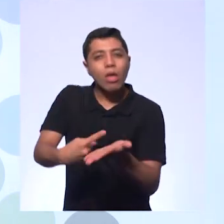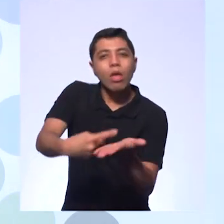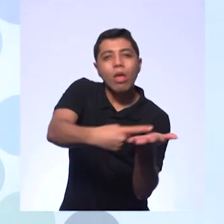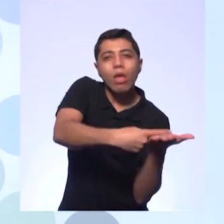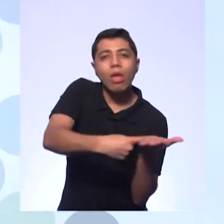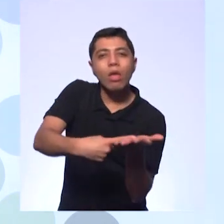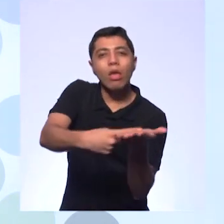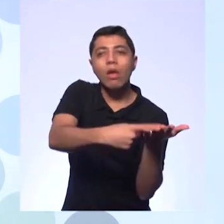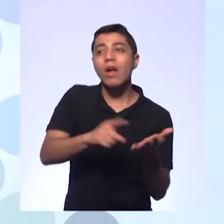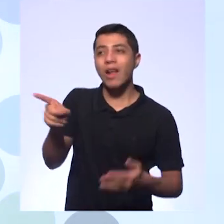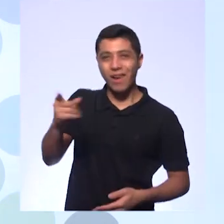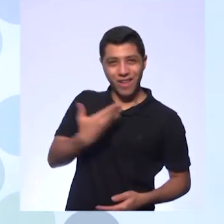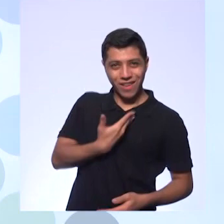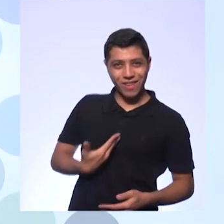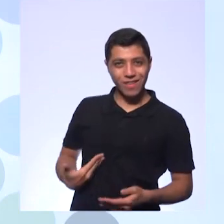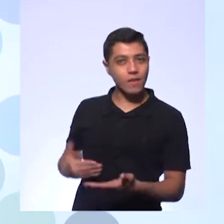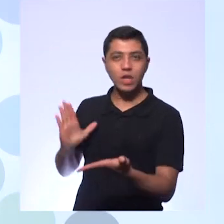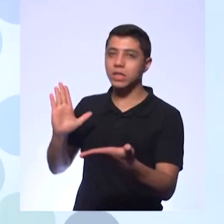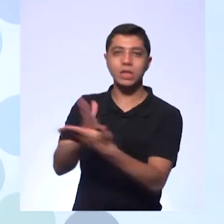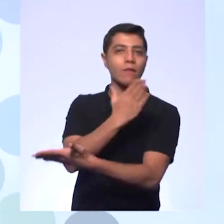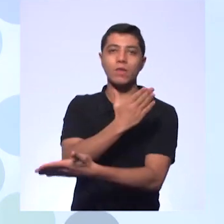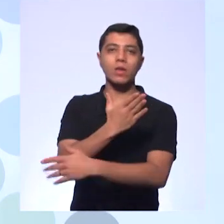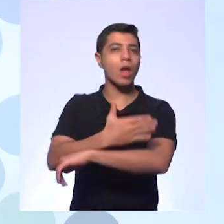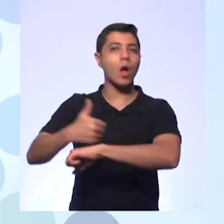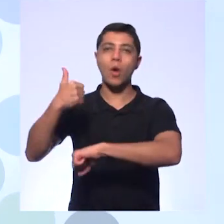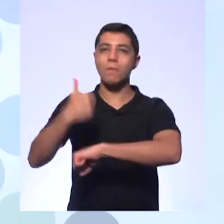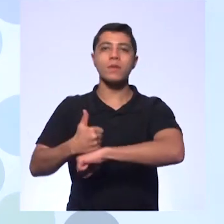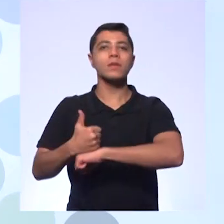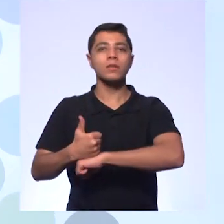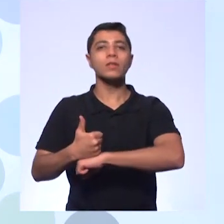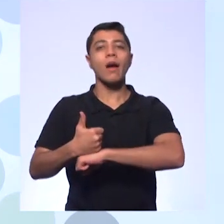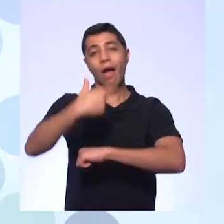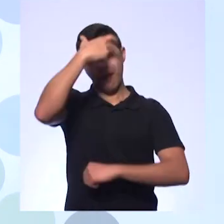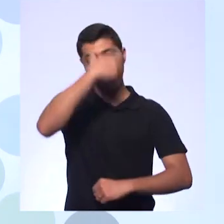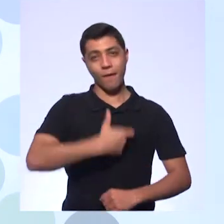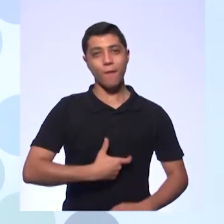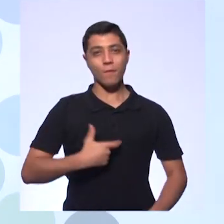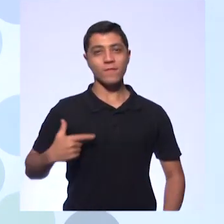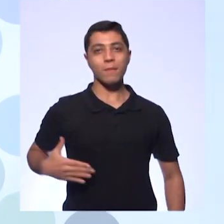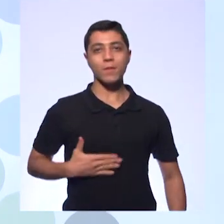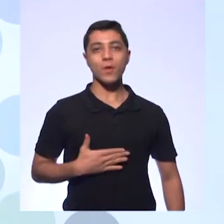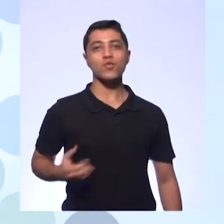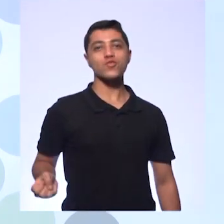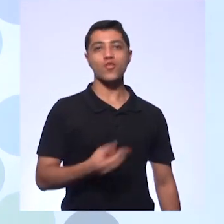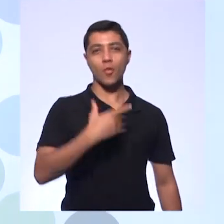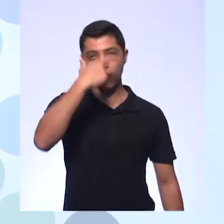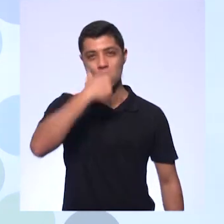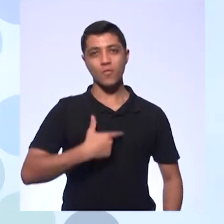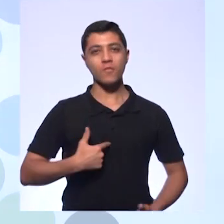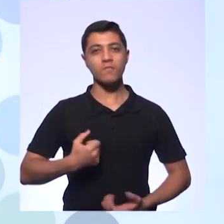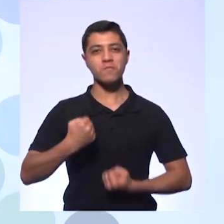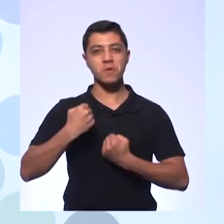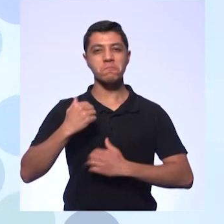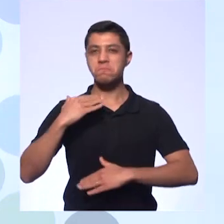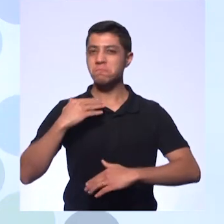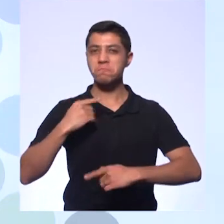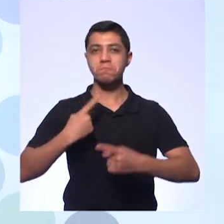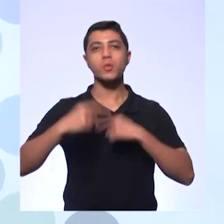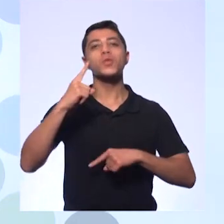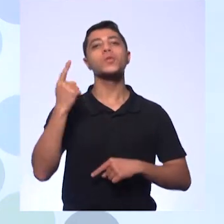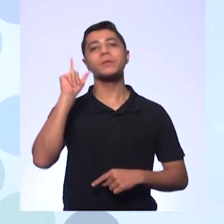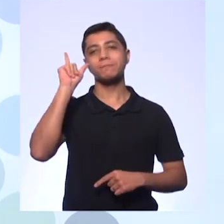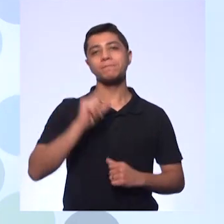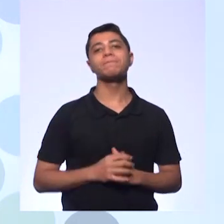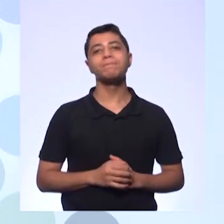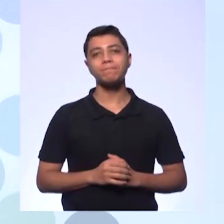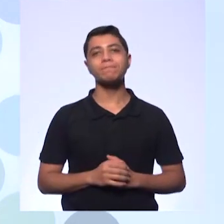Né? Então, pensando no cenário aí, o cenário político, econômico, né? Jacobinos no poder não deu